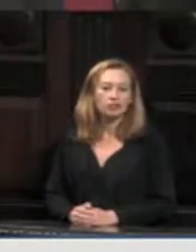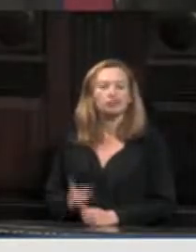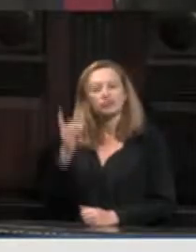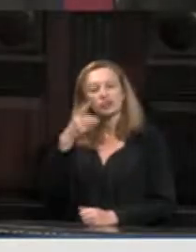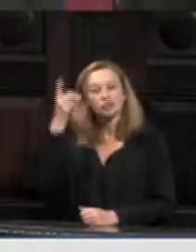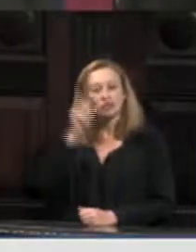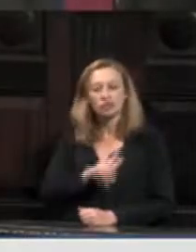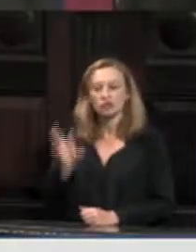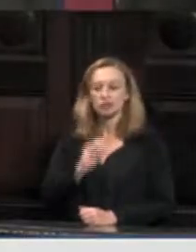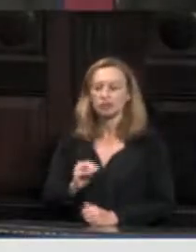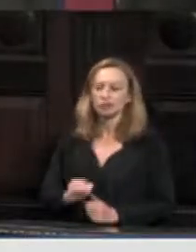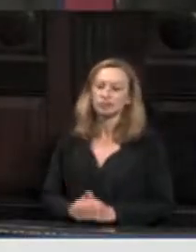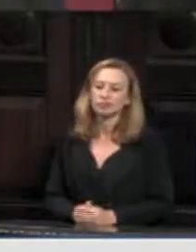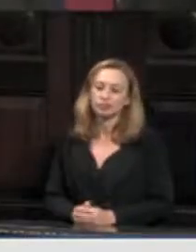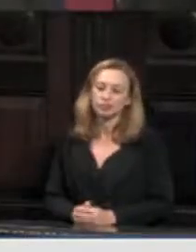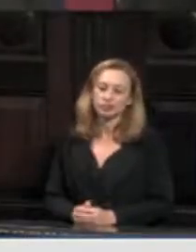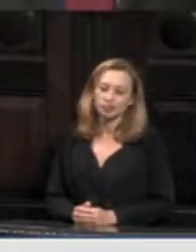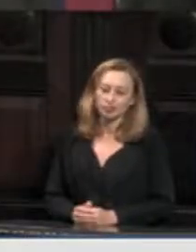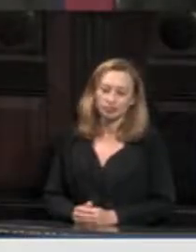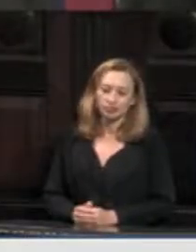deputado Luiz Paulo.